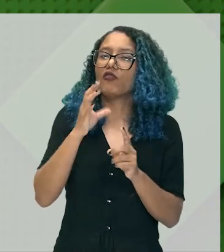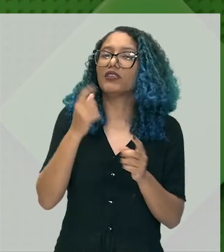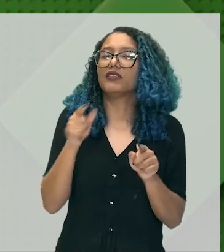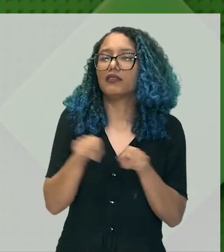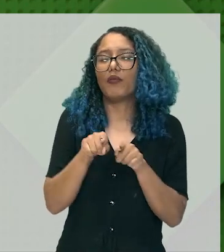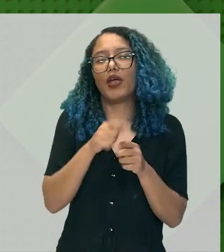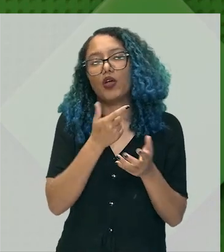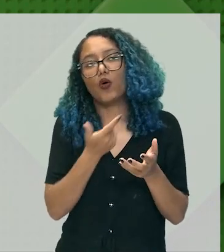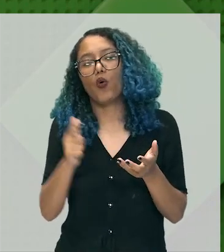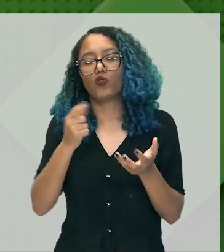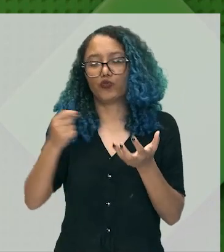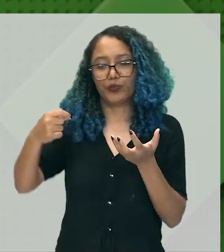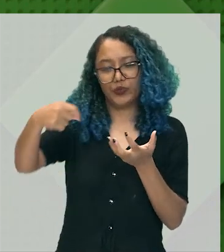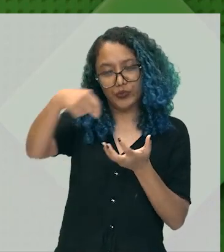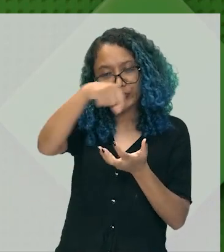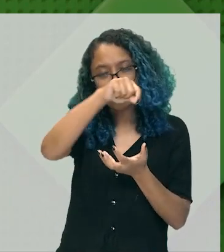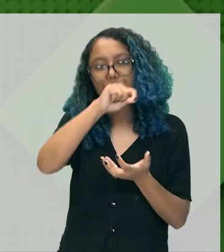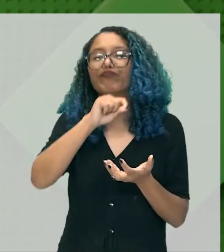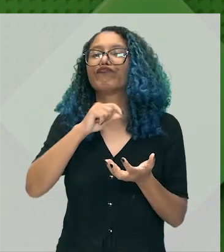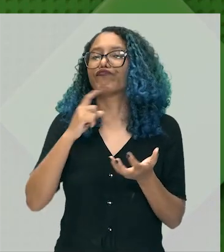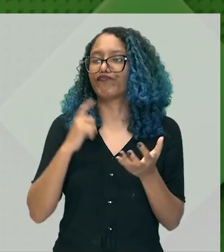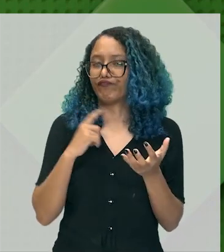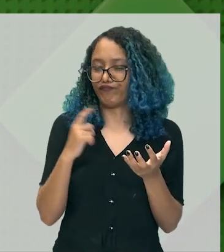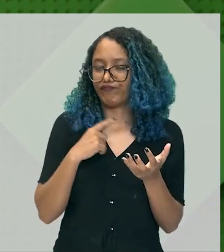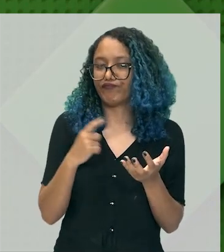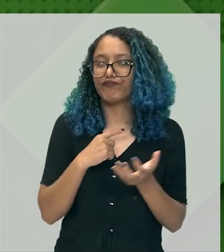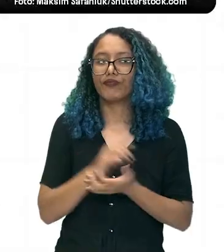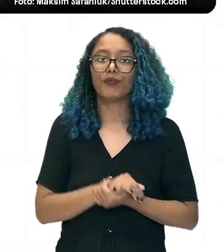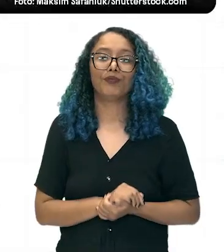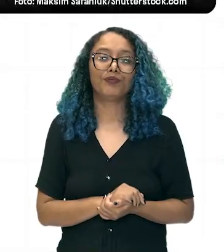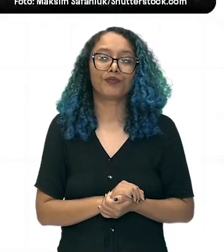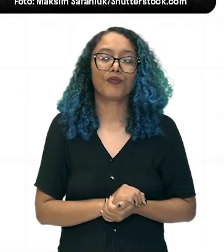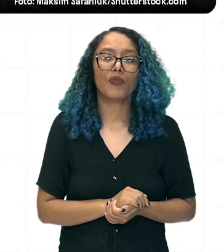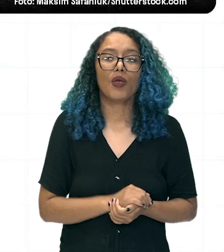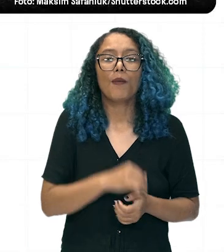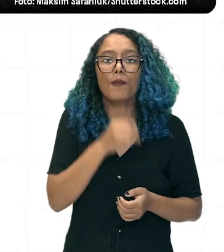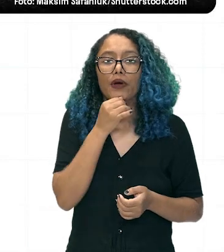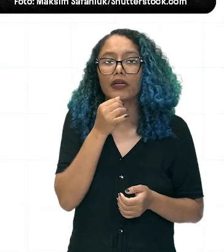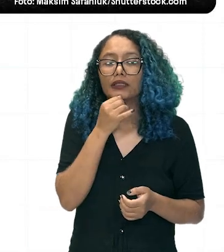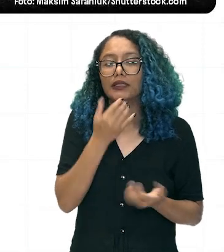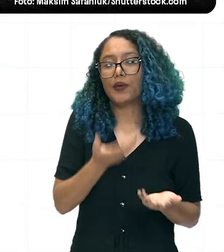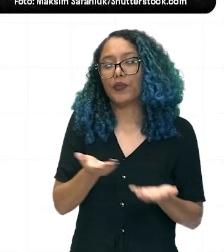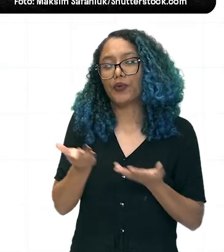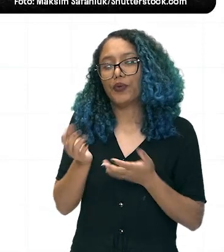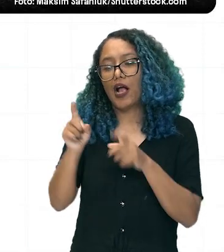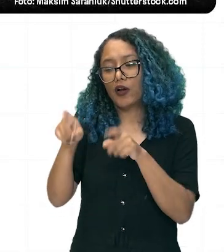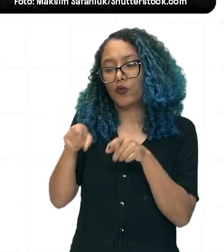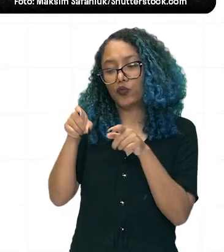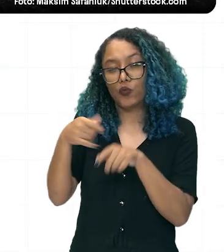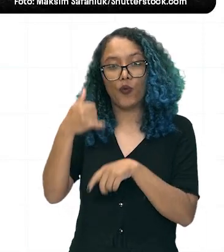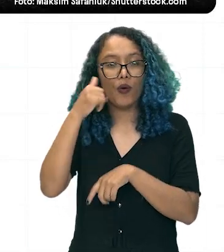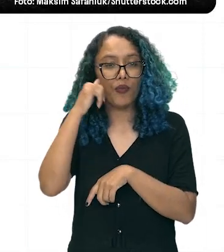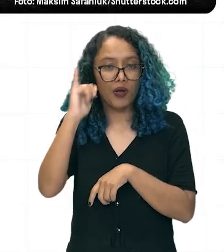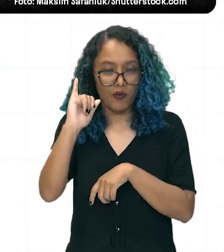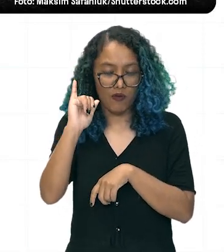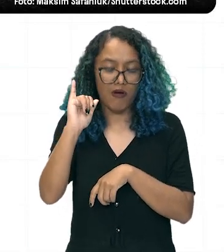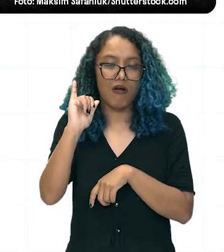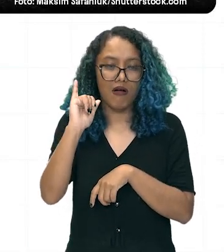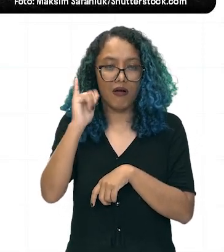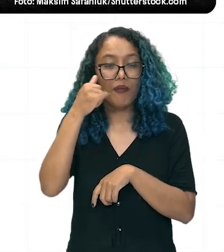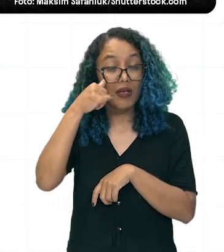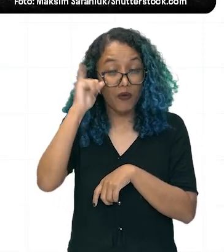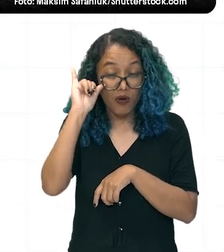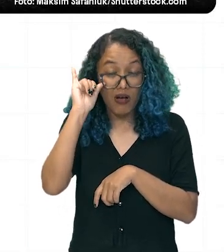nós temos aí várias causas desse desmatamento. Vejam, a agricultura e pecuária, então, isso